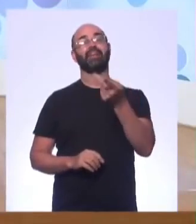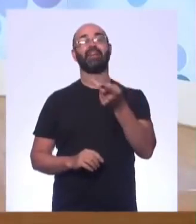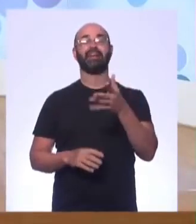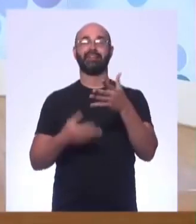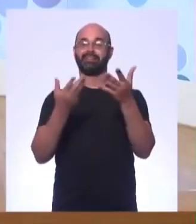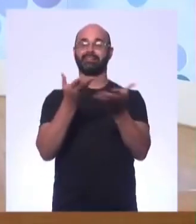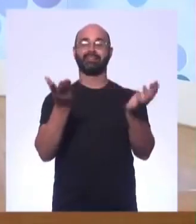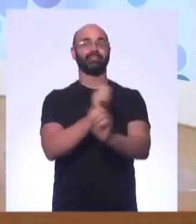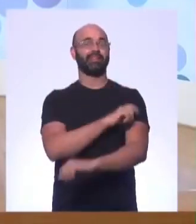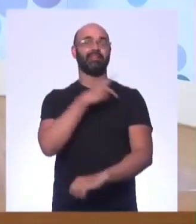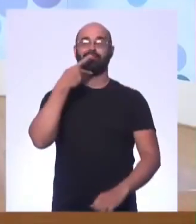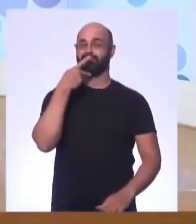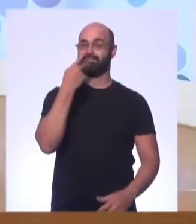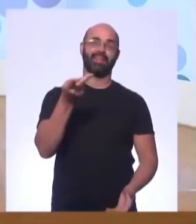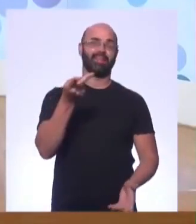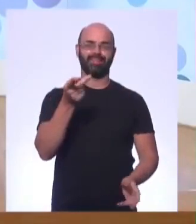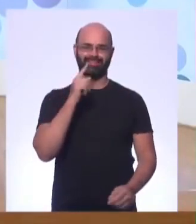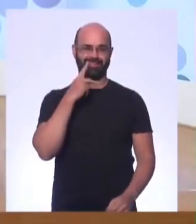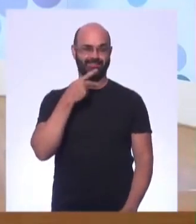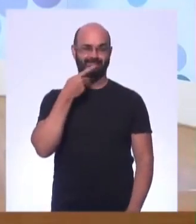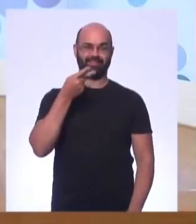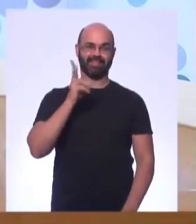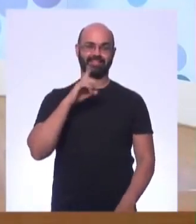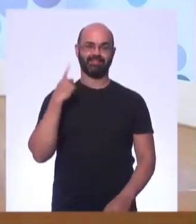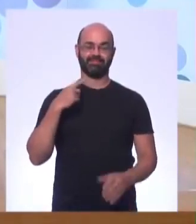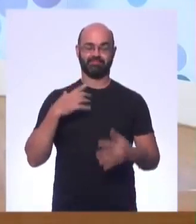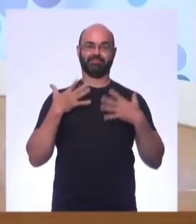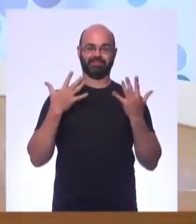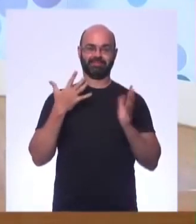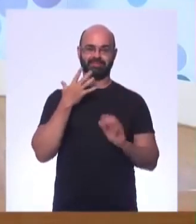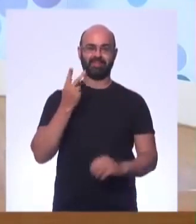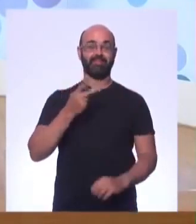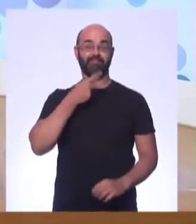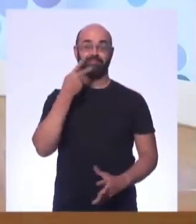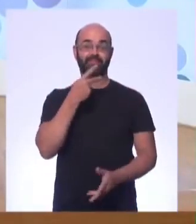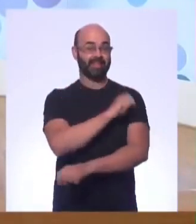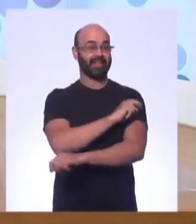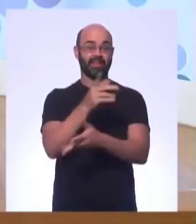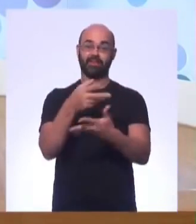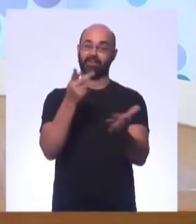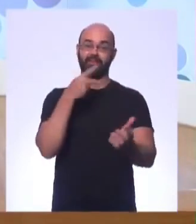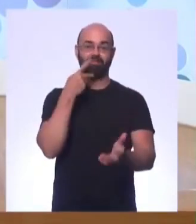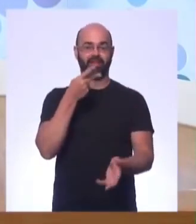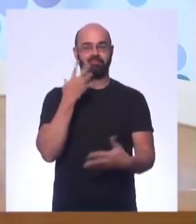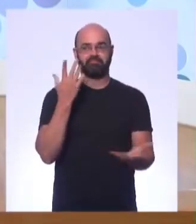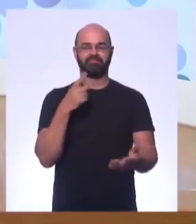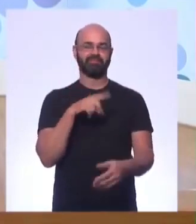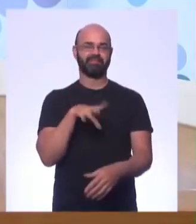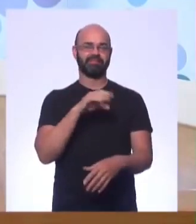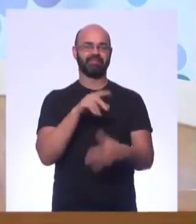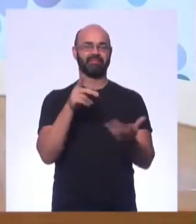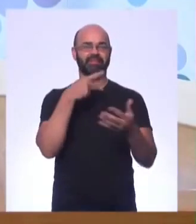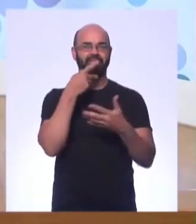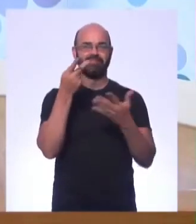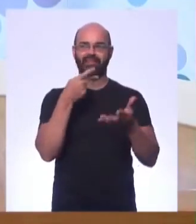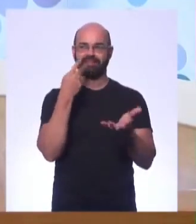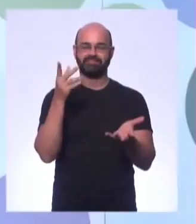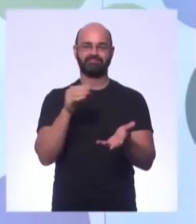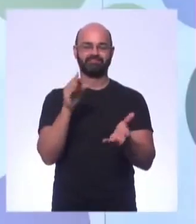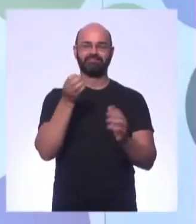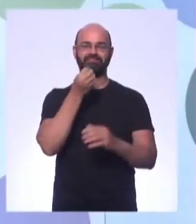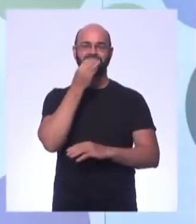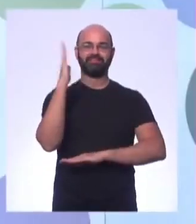estudantes? Você assusta a gente, né? Fala, meus alunos, fala aí, a gente tá falando aqui. Uma boa tarde a todos